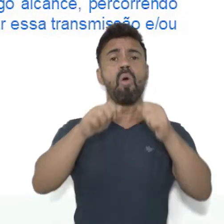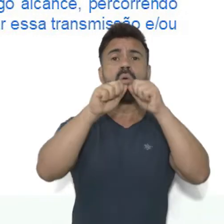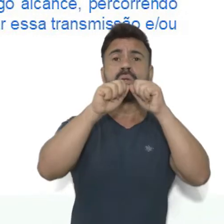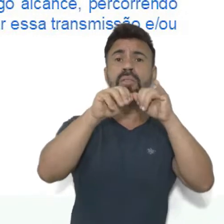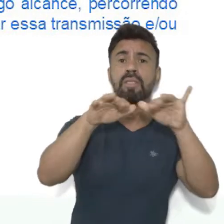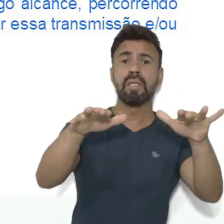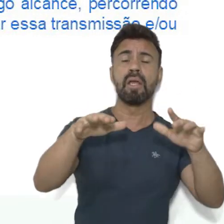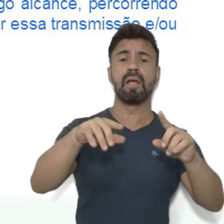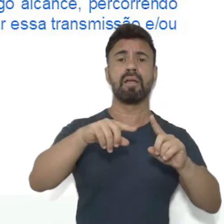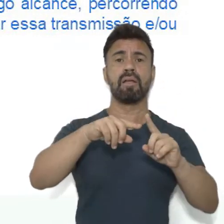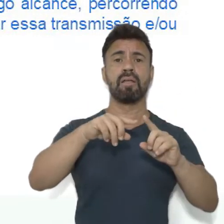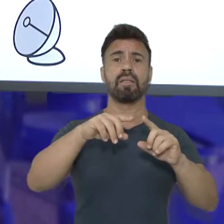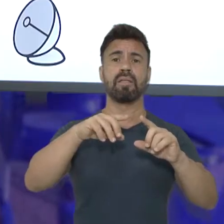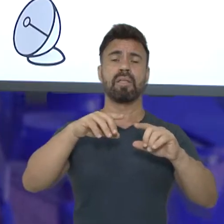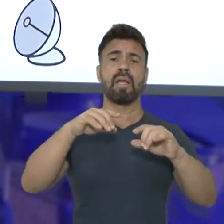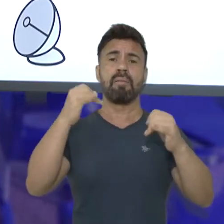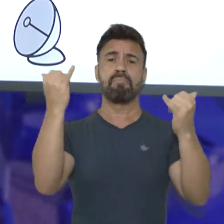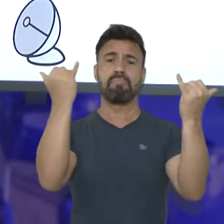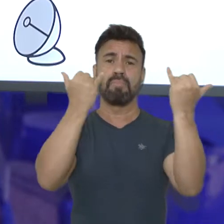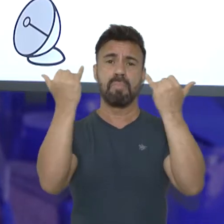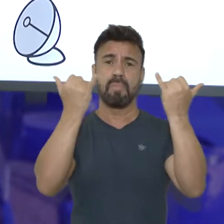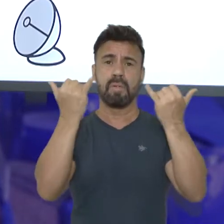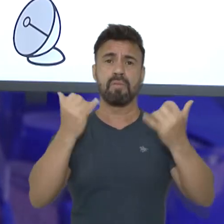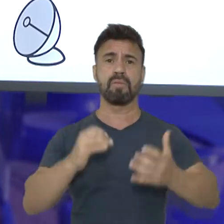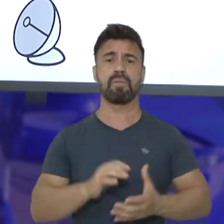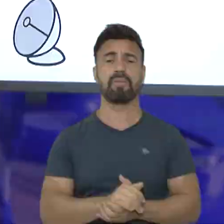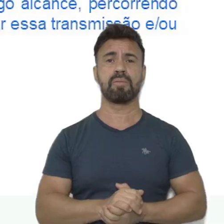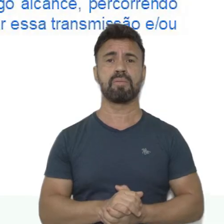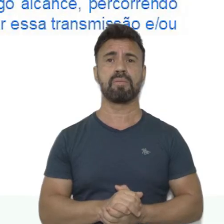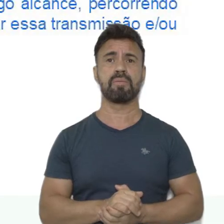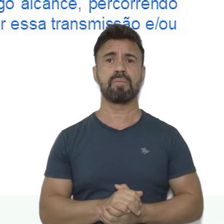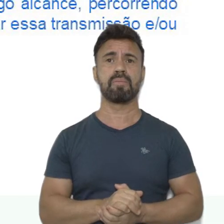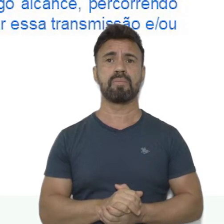para emitir ou receber ondas eletromagnéticas, tá?